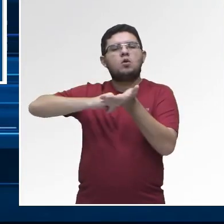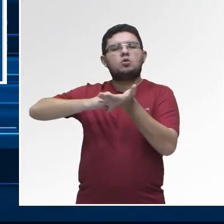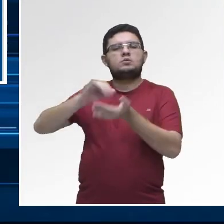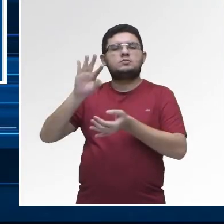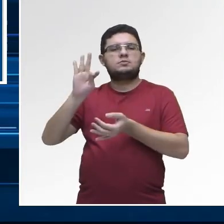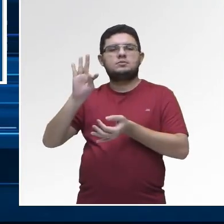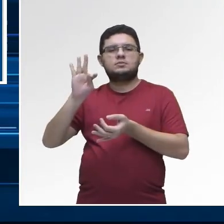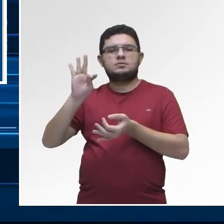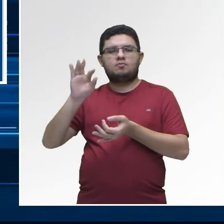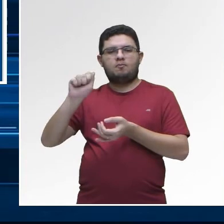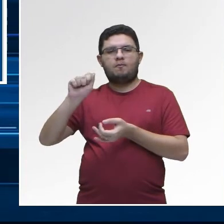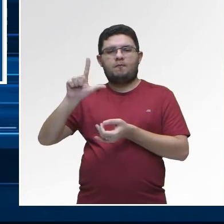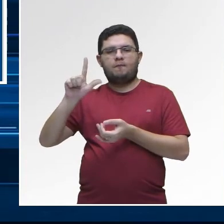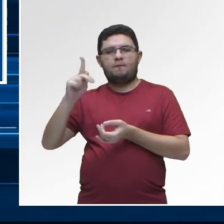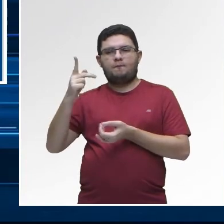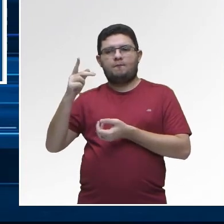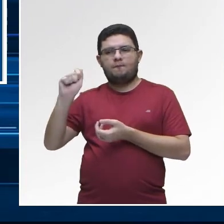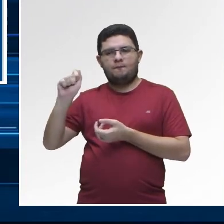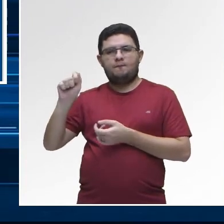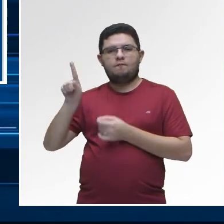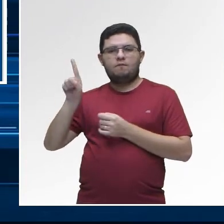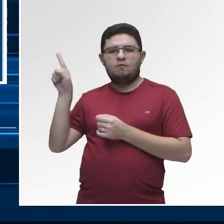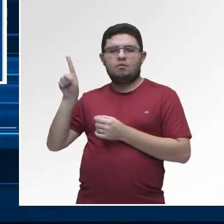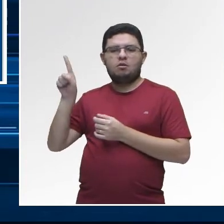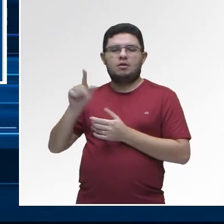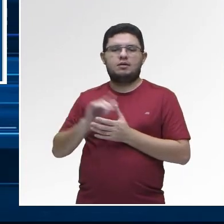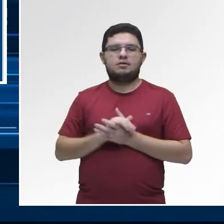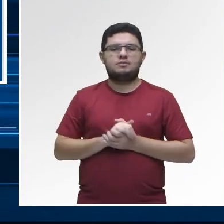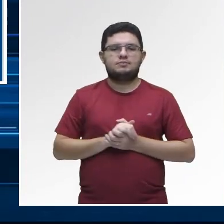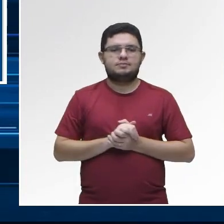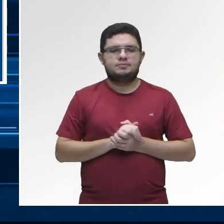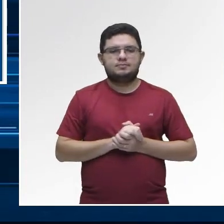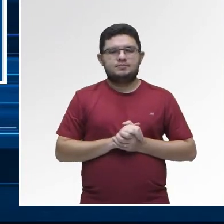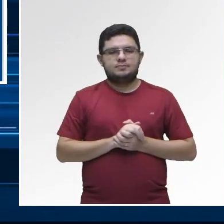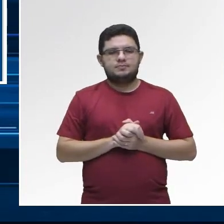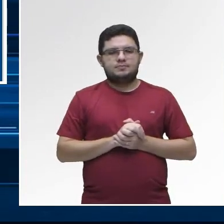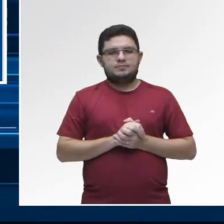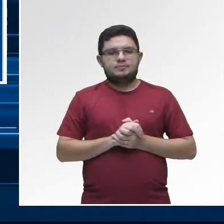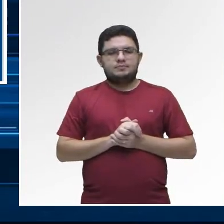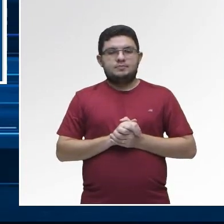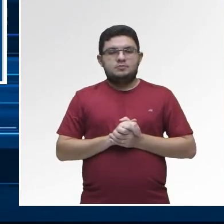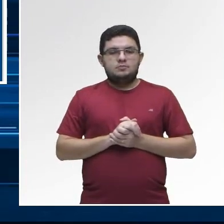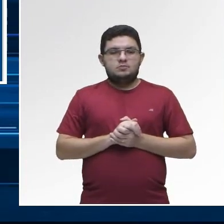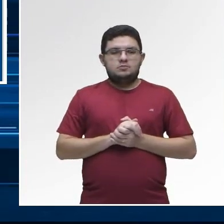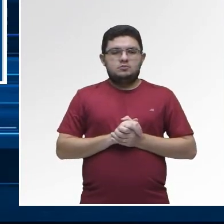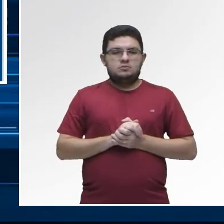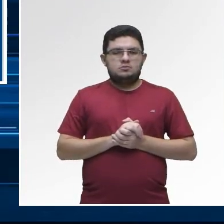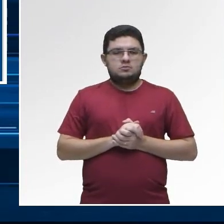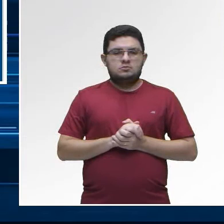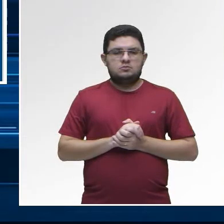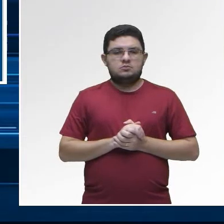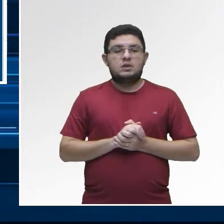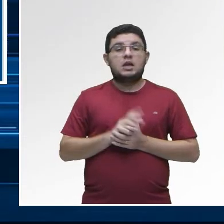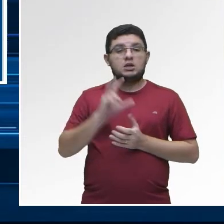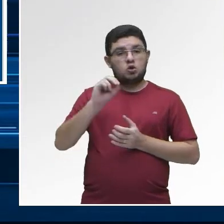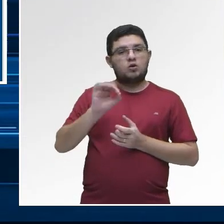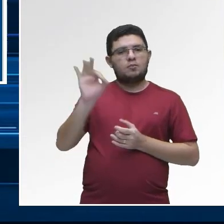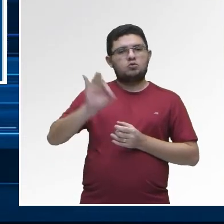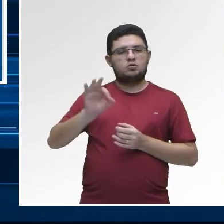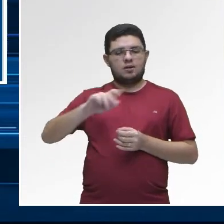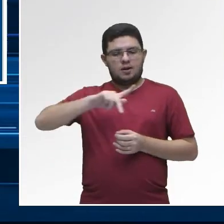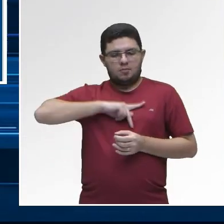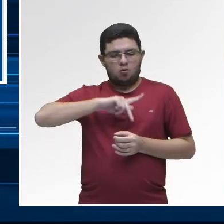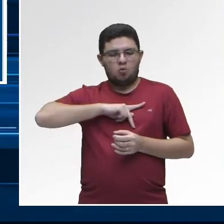Ficando somente com os 50% para o servo, né? Onde deveria tirar para pagar